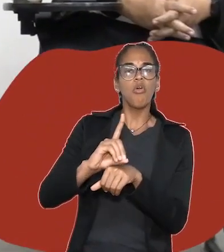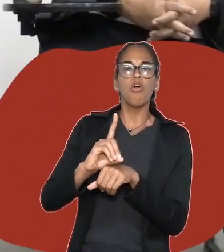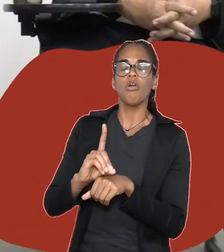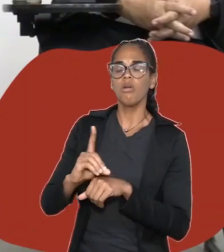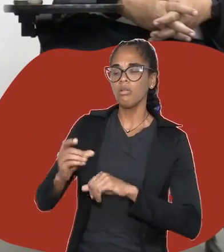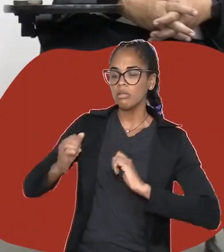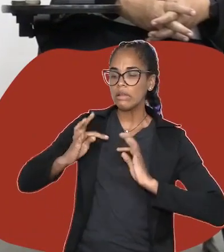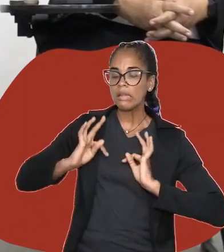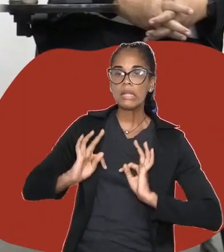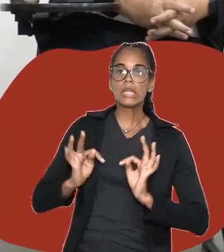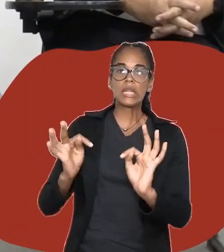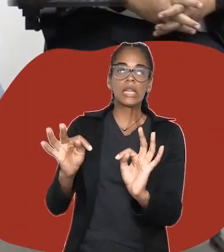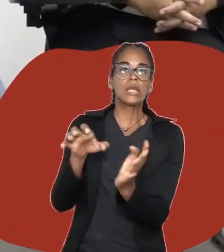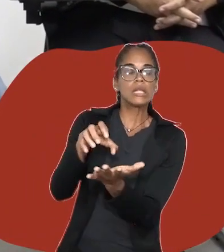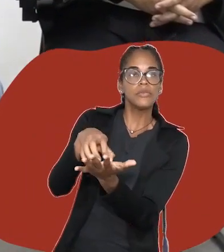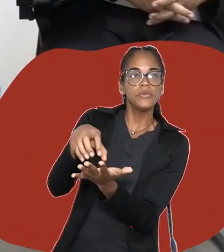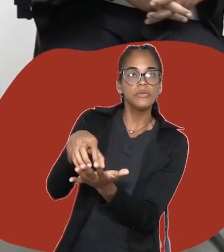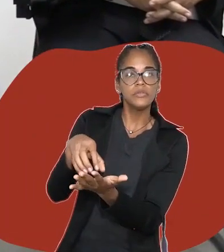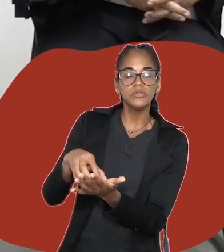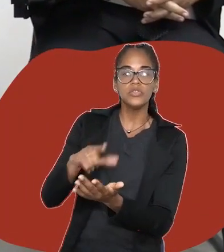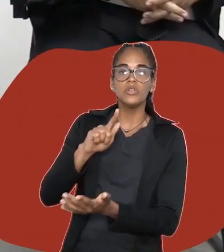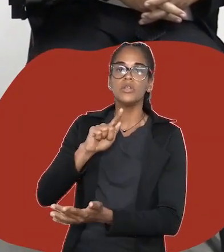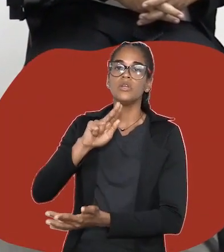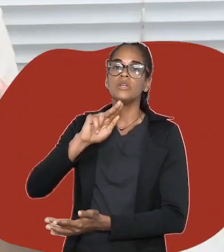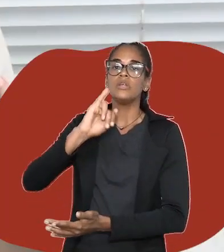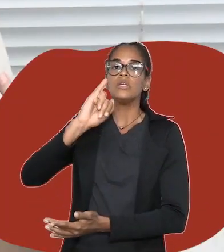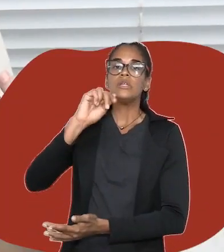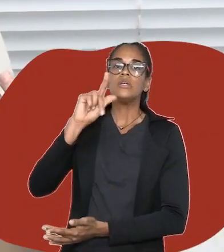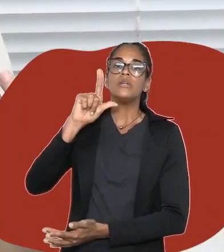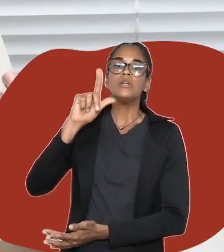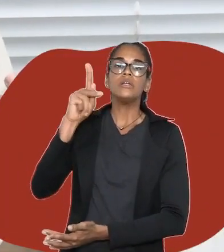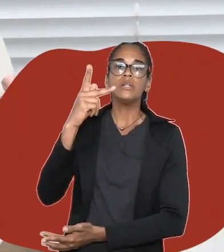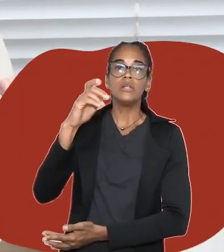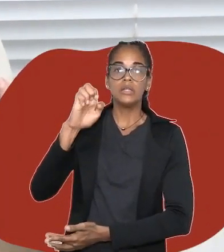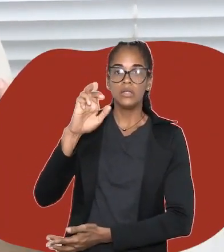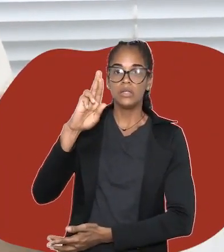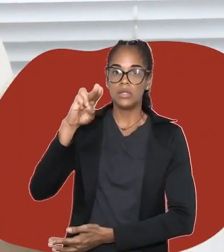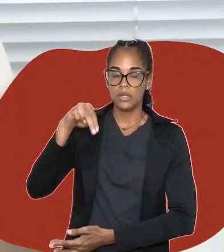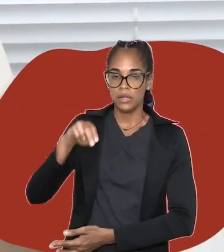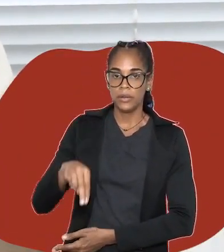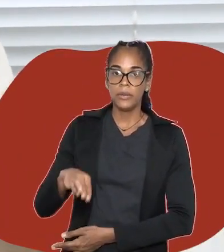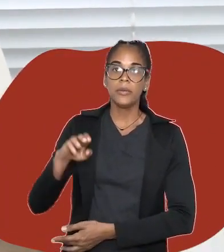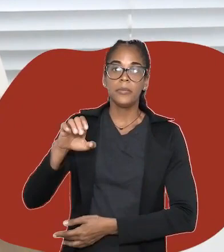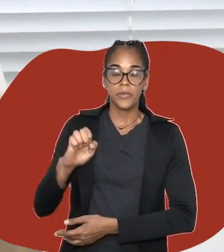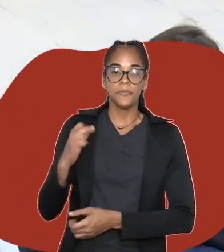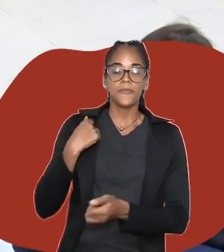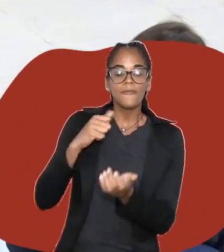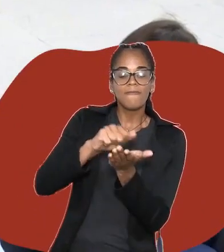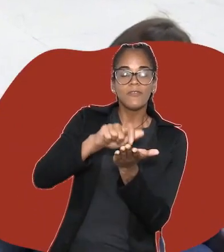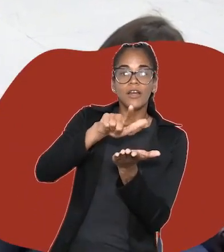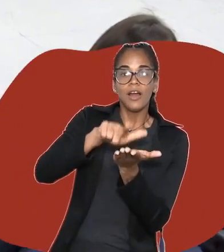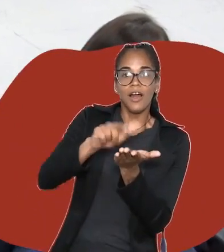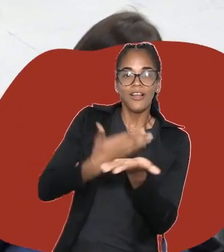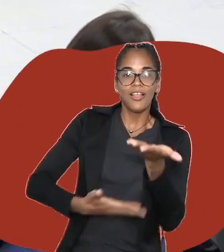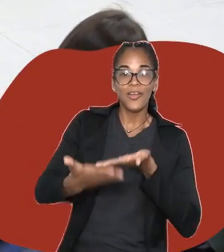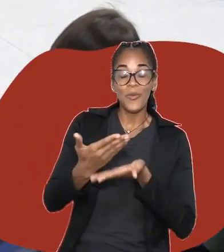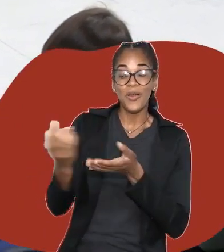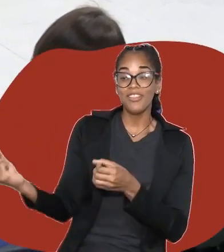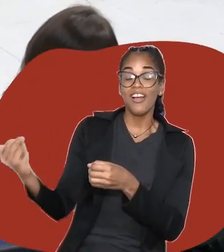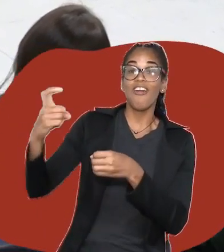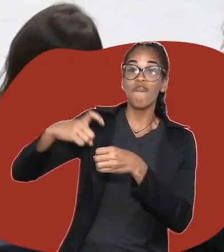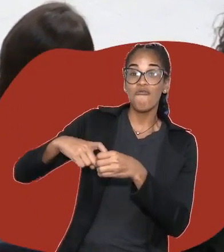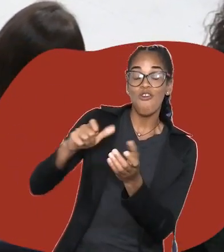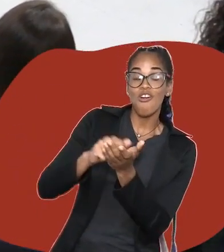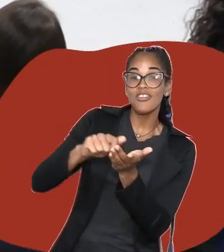explicações do coordenador do Núcleo de Tecnologia da Informação, o promotor de justiça Guilherme Lapenda. O Agenda Compartilhada